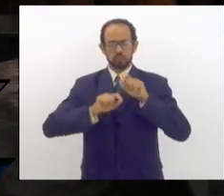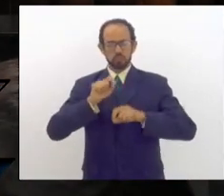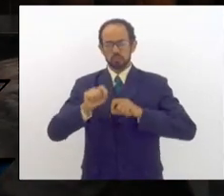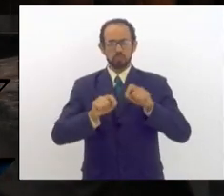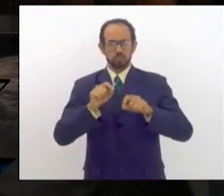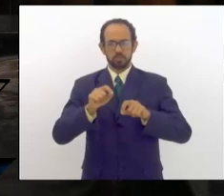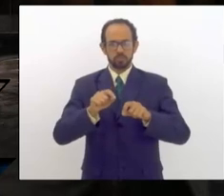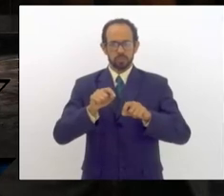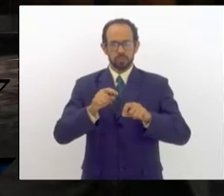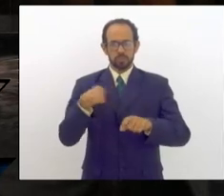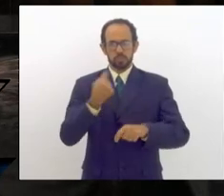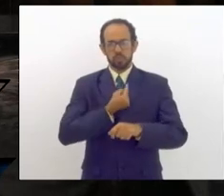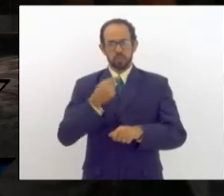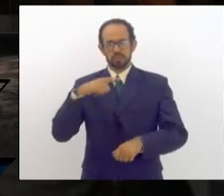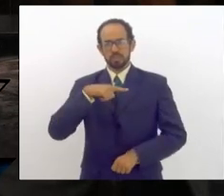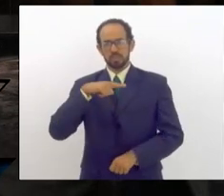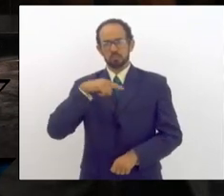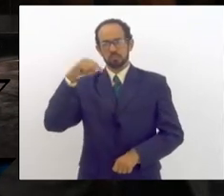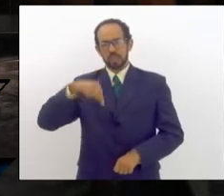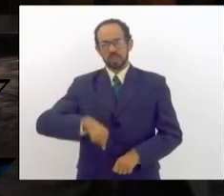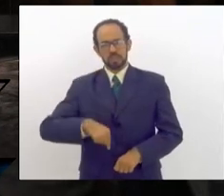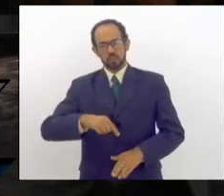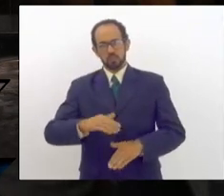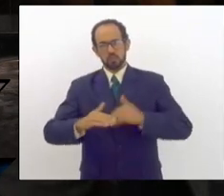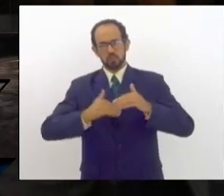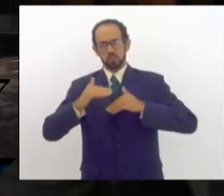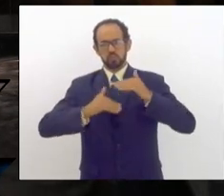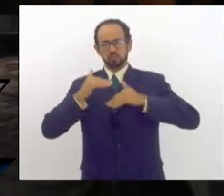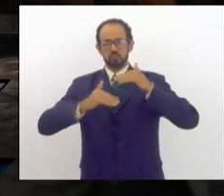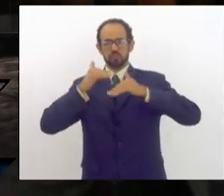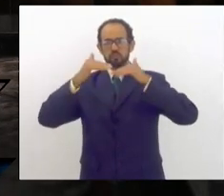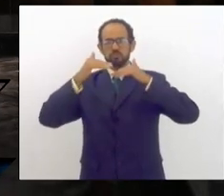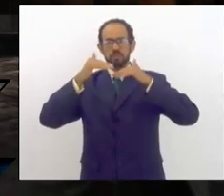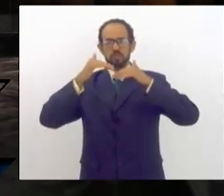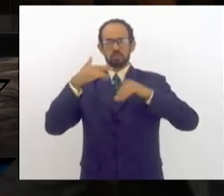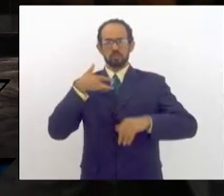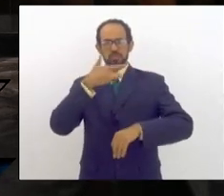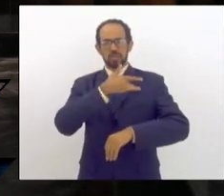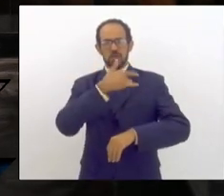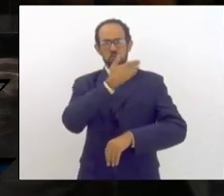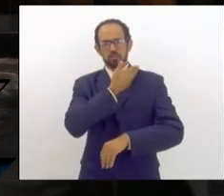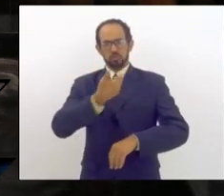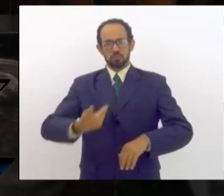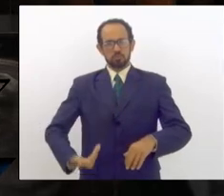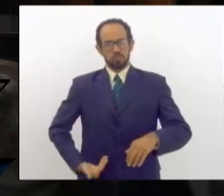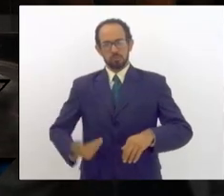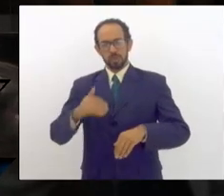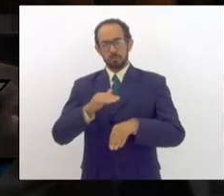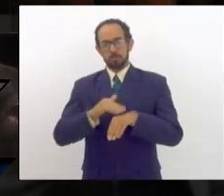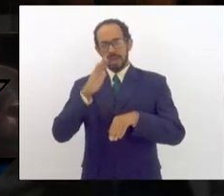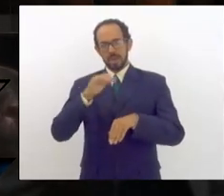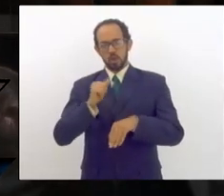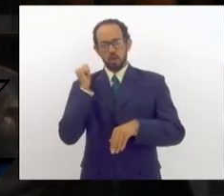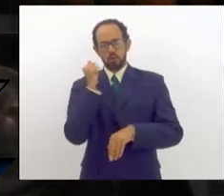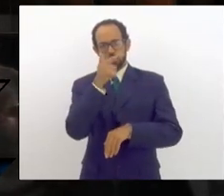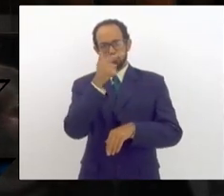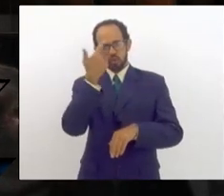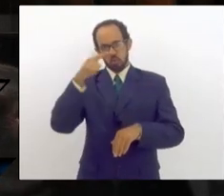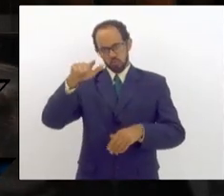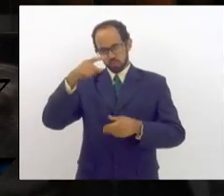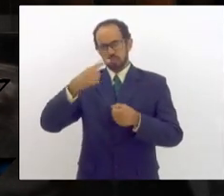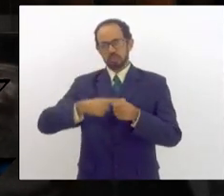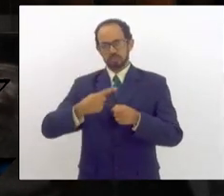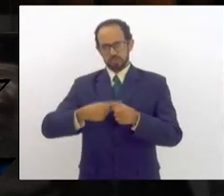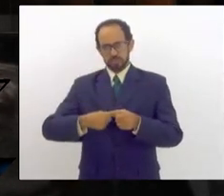aqui um desenvolvimento de saúde pública maior do que em outras